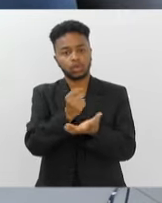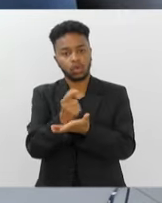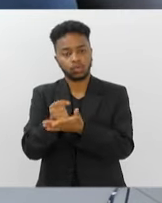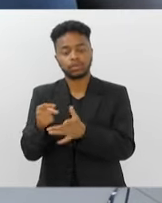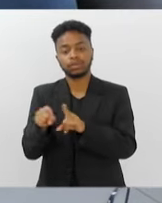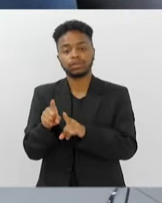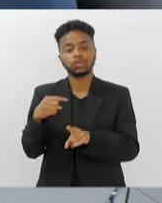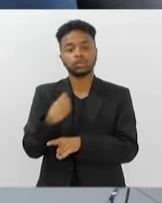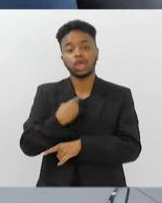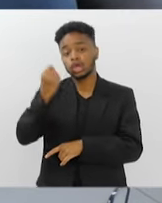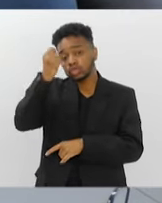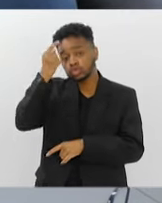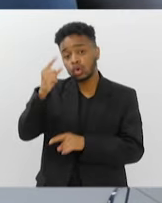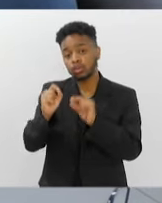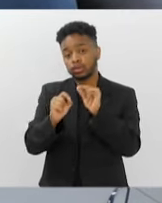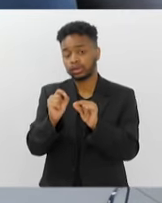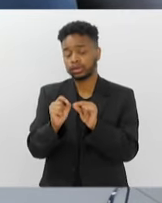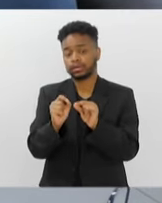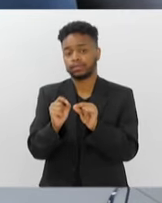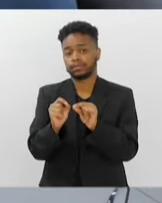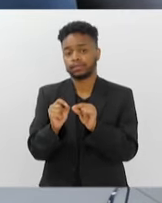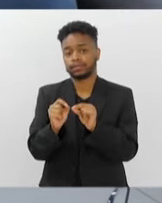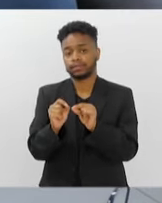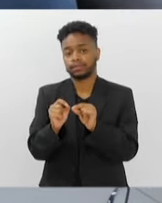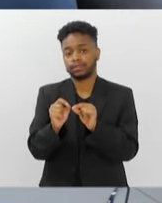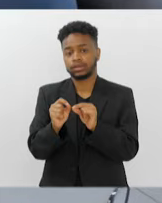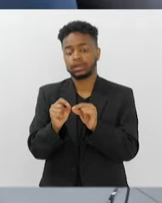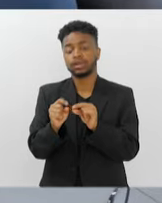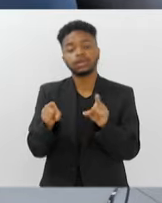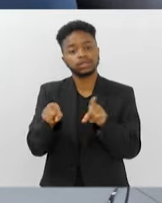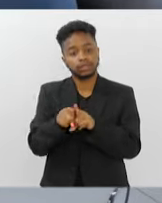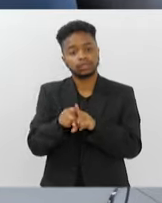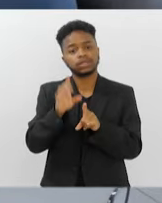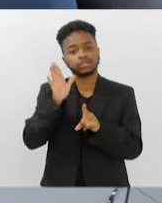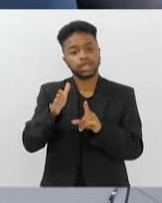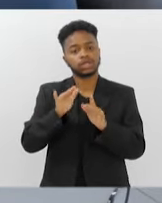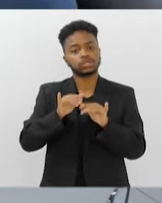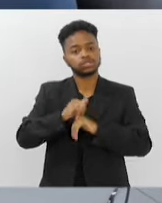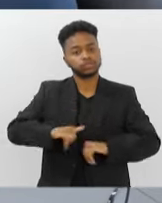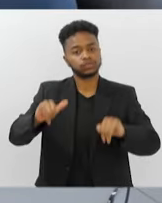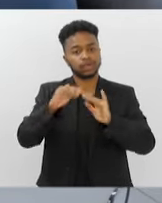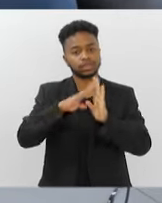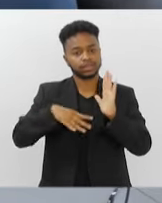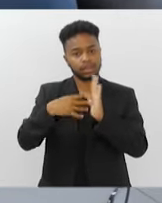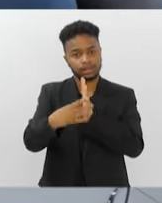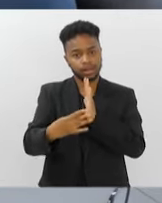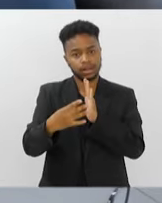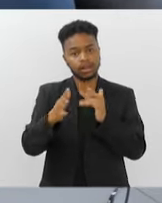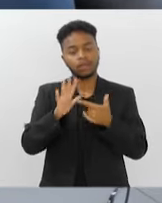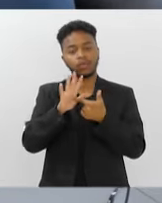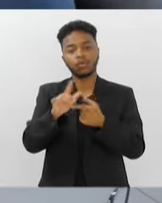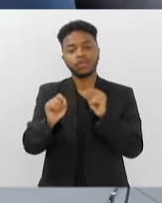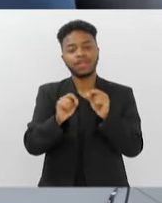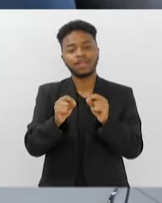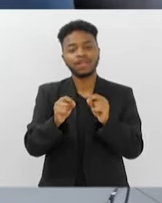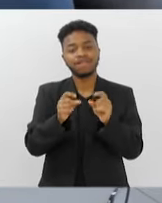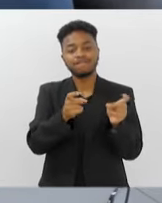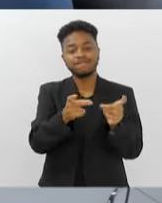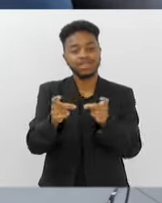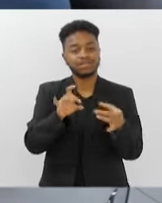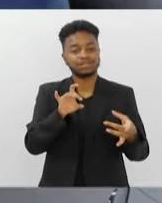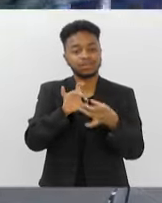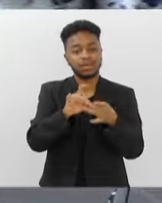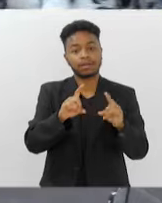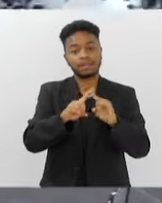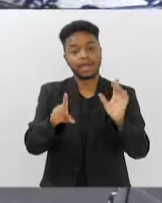Presidente eh inclusive Eles já divulg uma tabela inclusive com venda casada o que é proibido pela lei